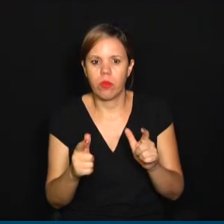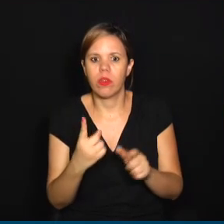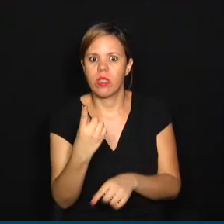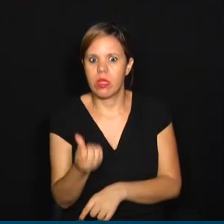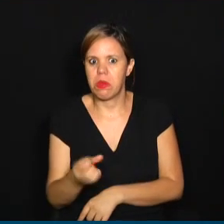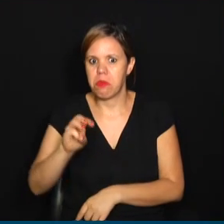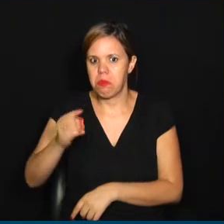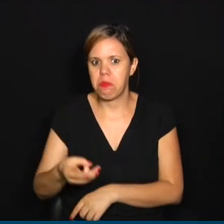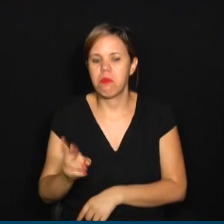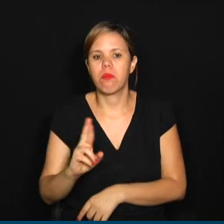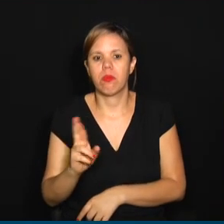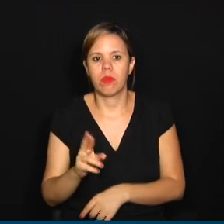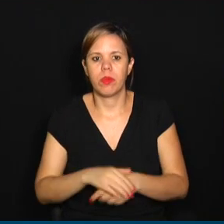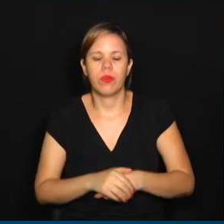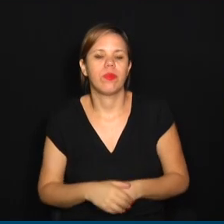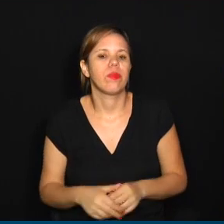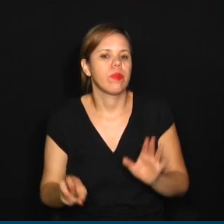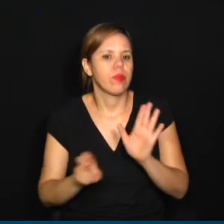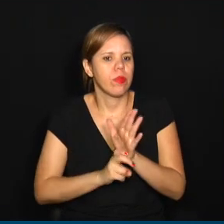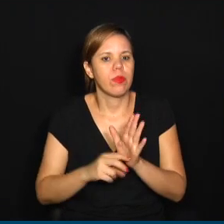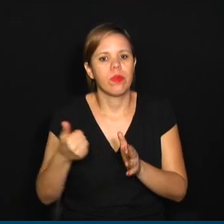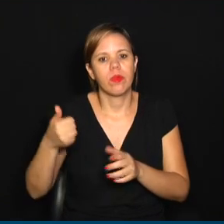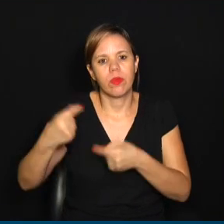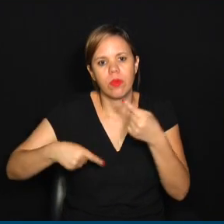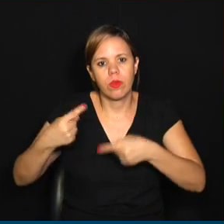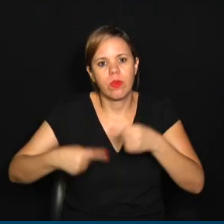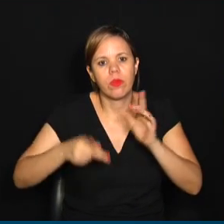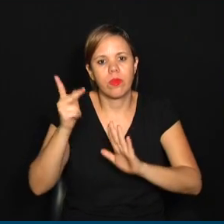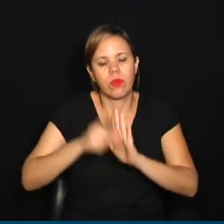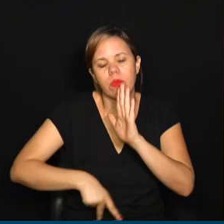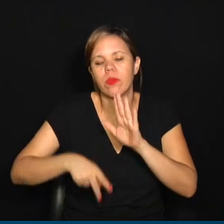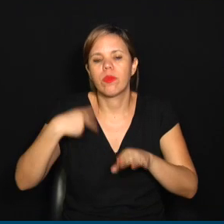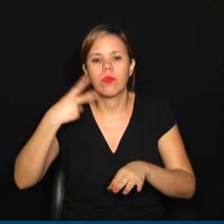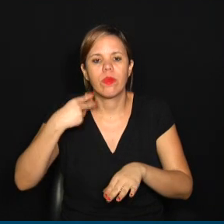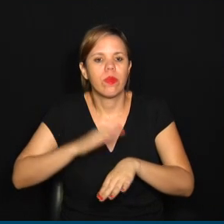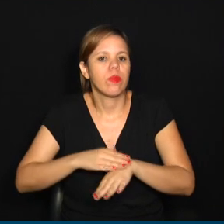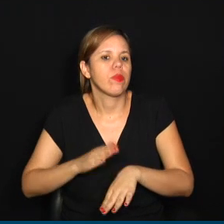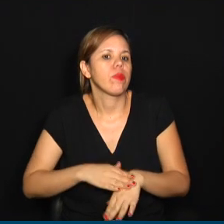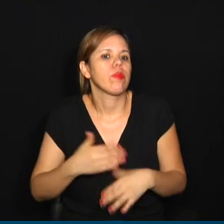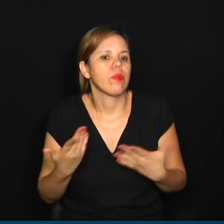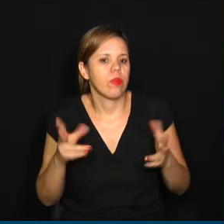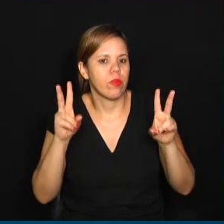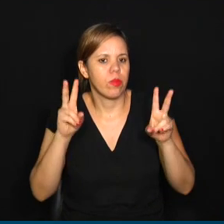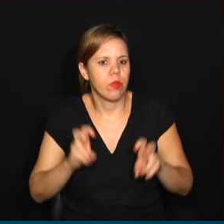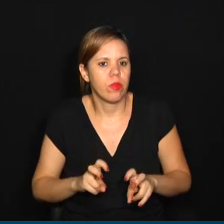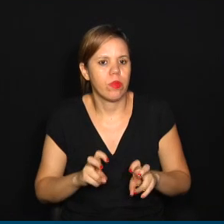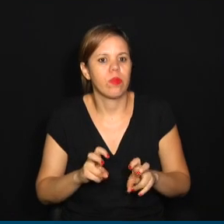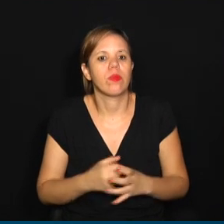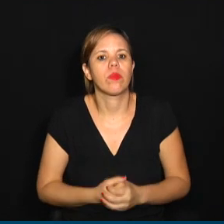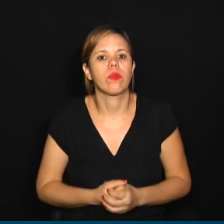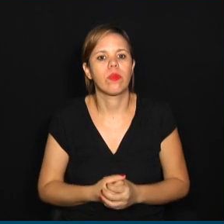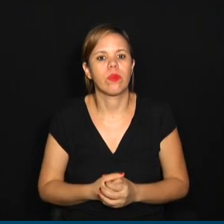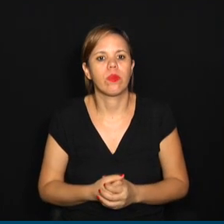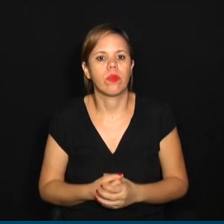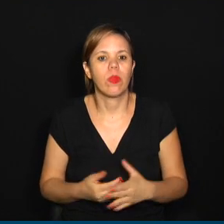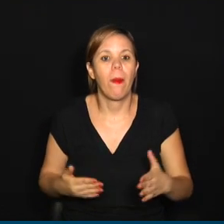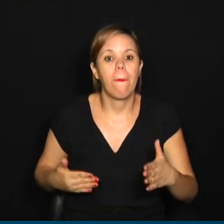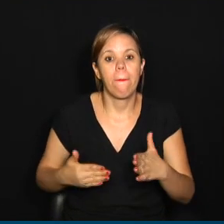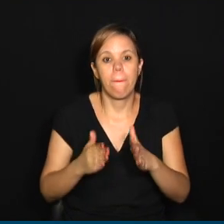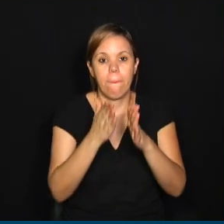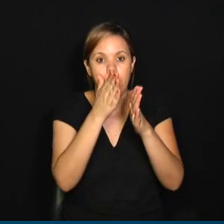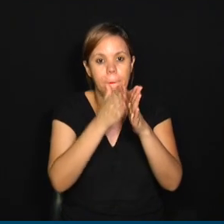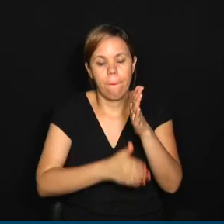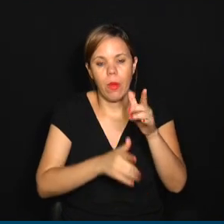milhões de reais. O item 5 é a primeira discussão do projeto do vereador Fernando Mendes, que trata da aplicação de blindagem balística